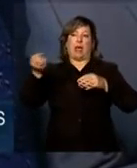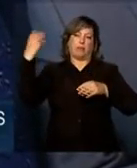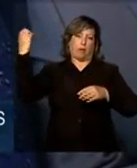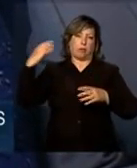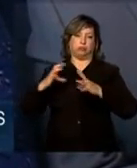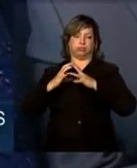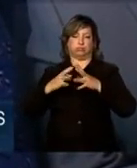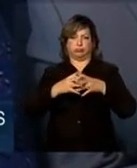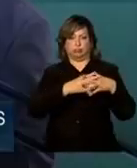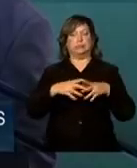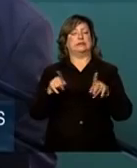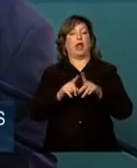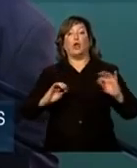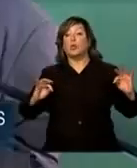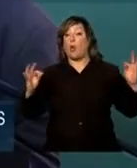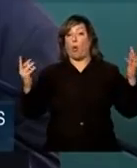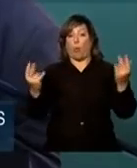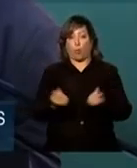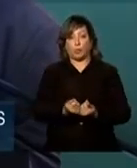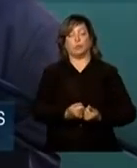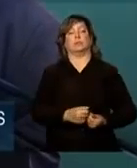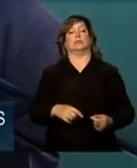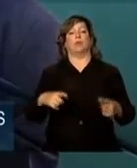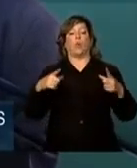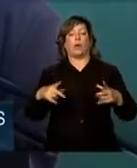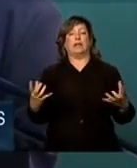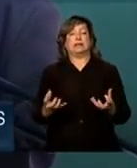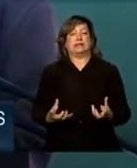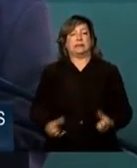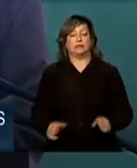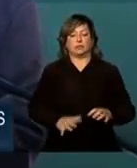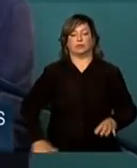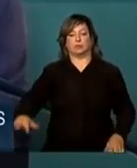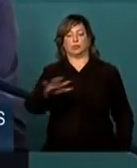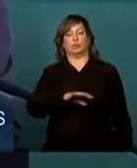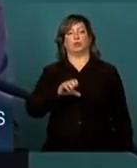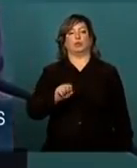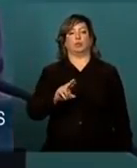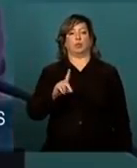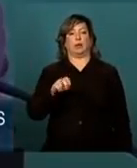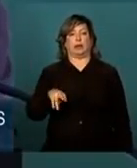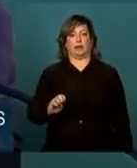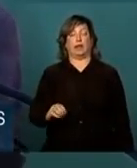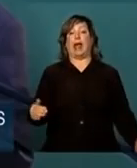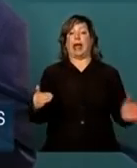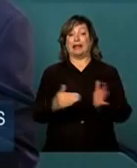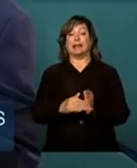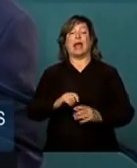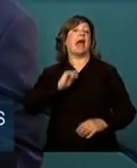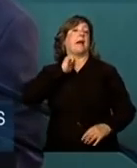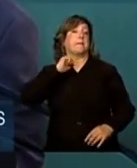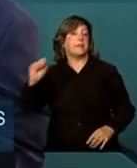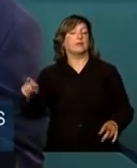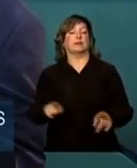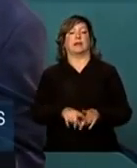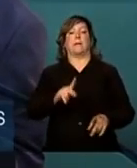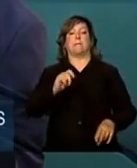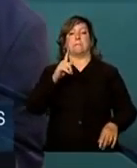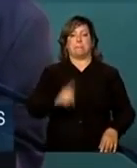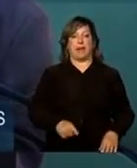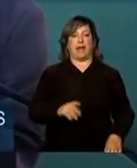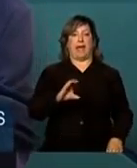todos os municípios do semiárido e da região sudene. E até o mês de abril, a pá carregadeira também entregue